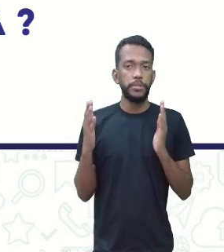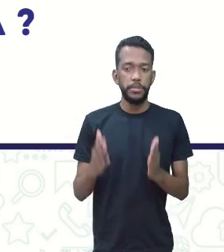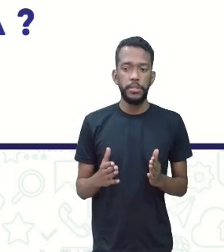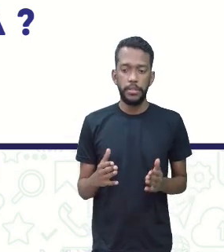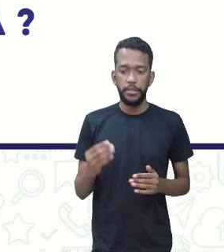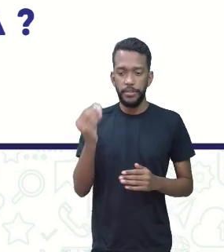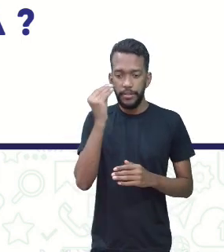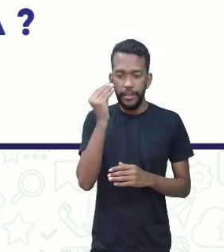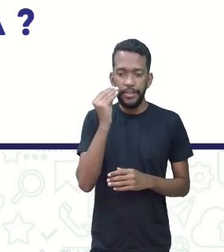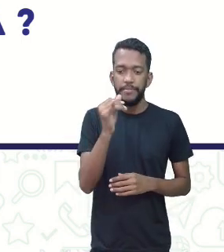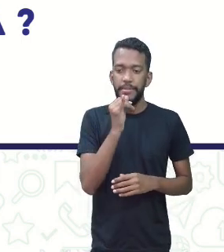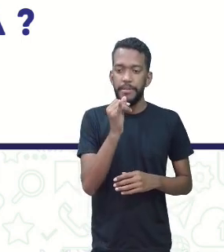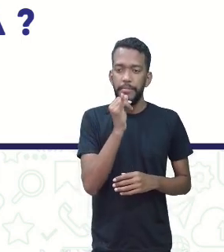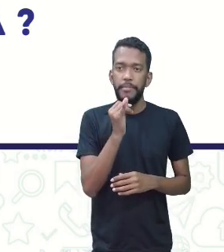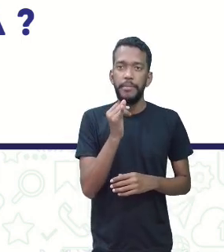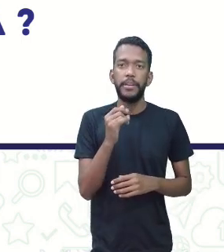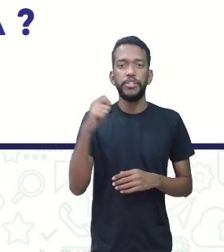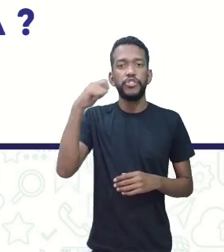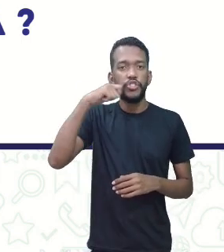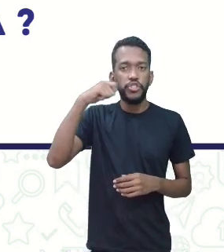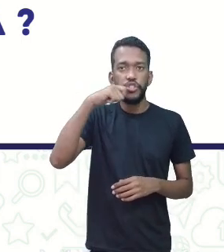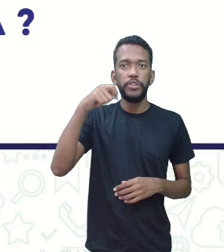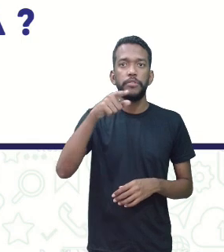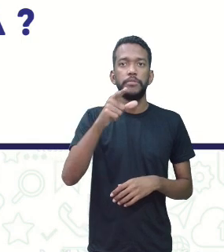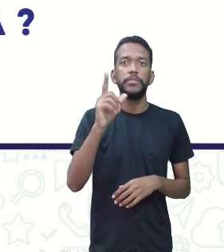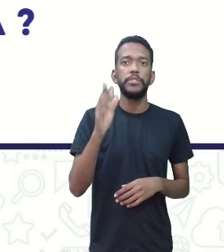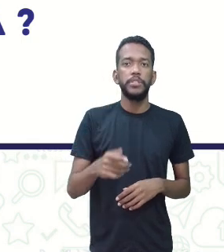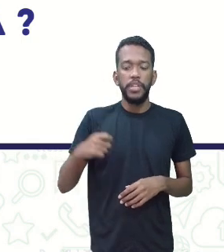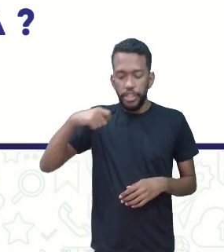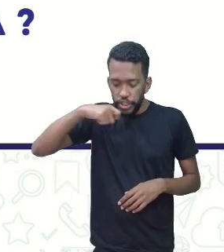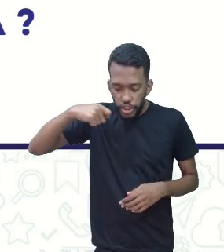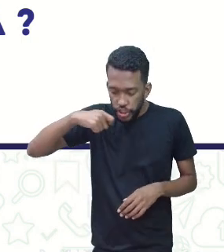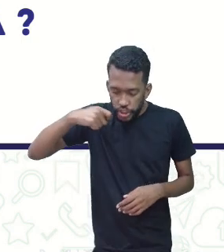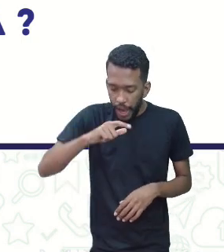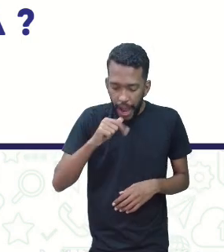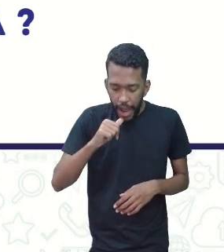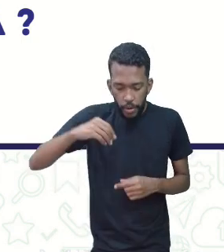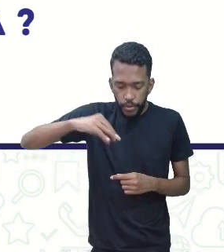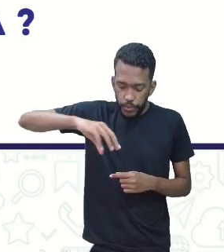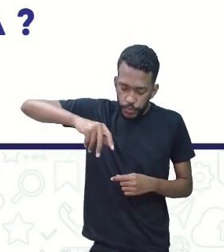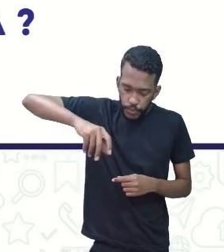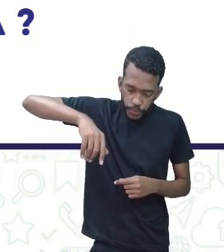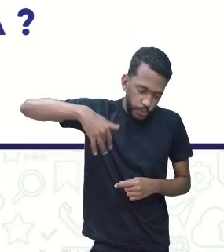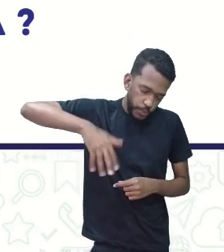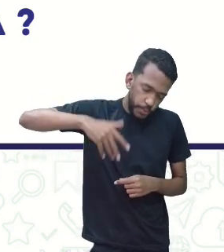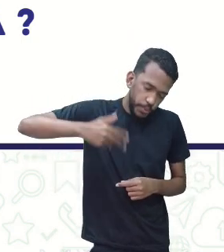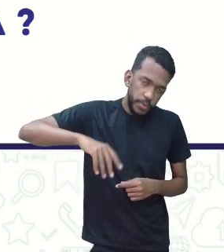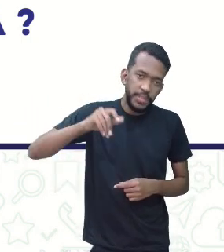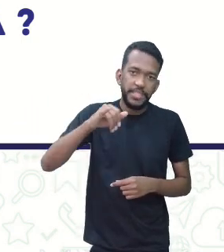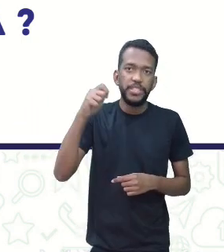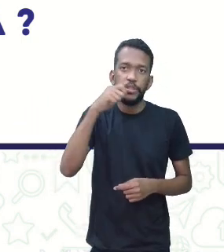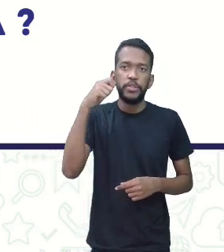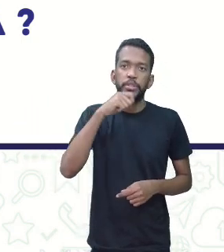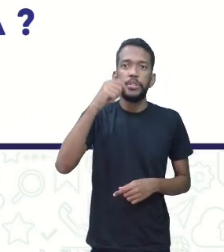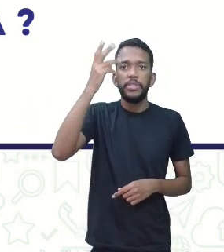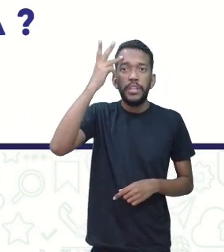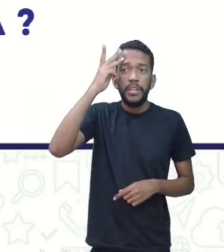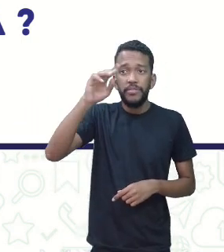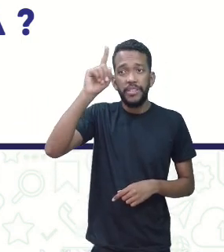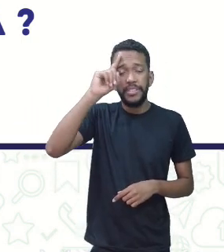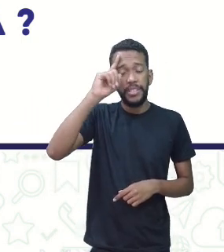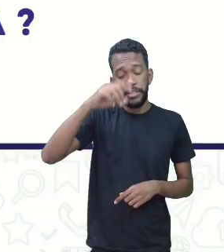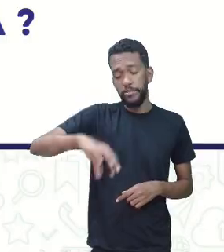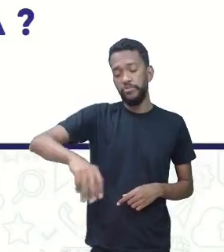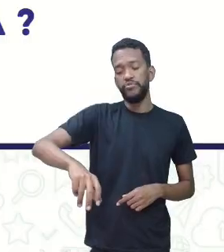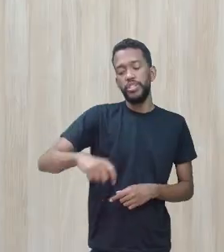exemplo, escovando os dentes. Quantos litros de água você consome escovando os dentes? Se você escova os dentes 3 vezes ao dia e deixa lá a